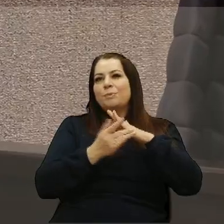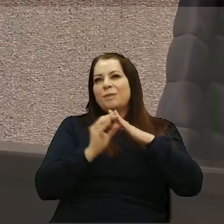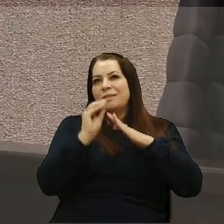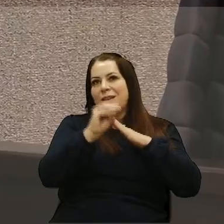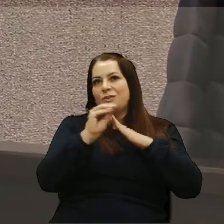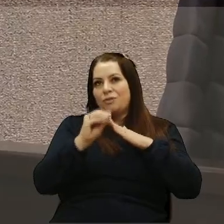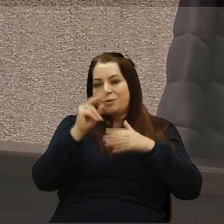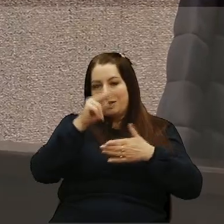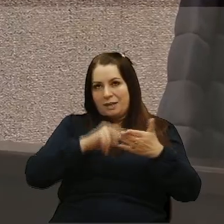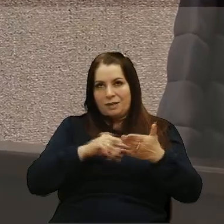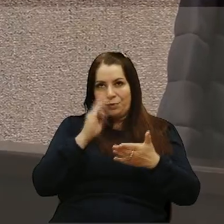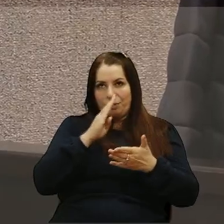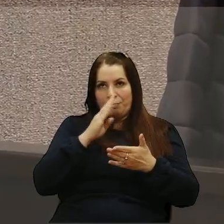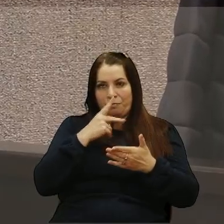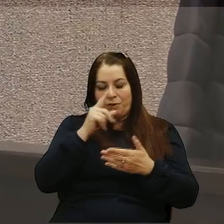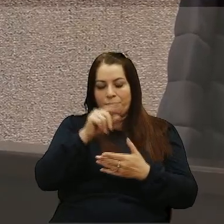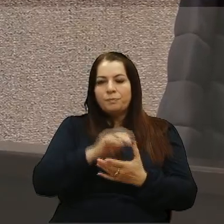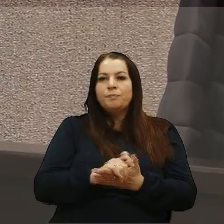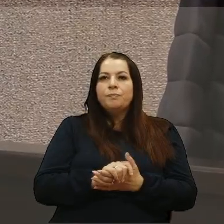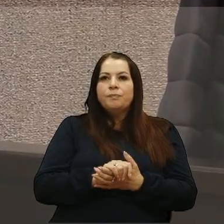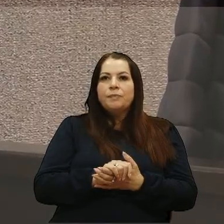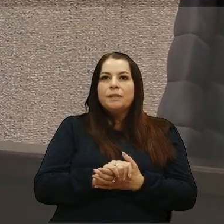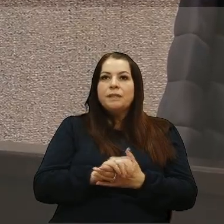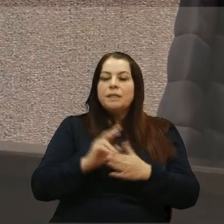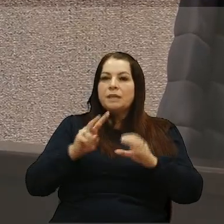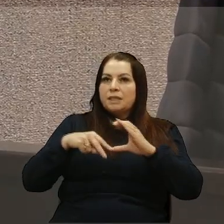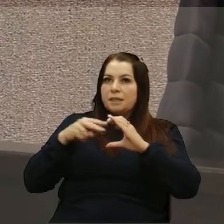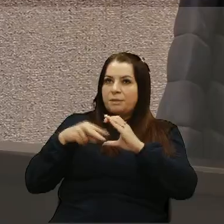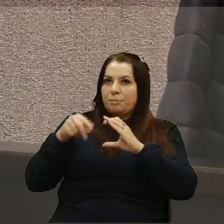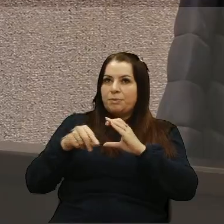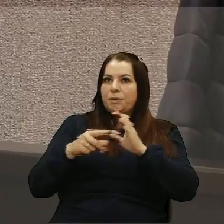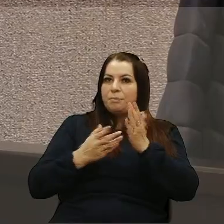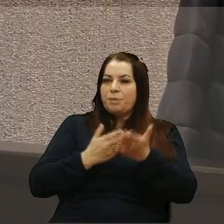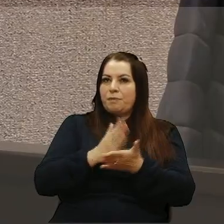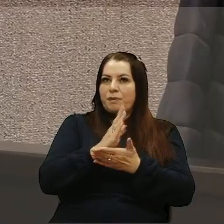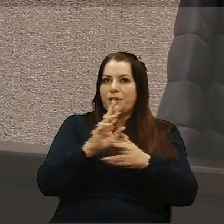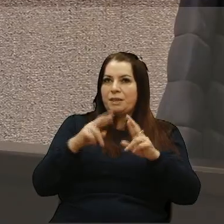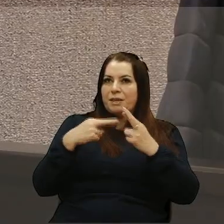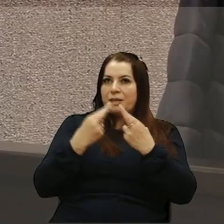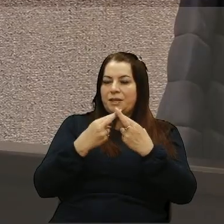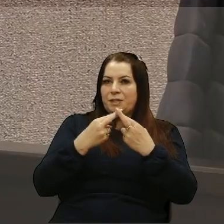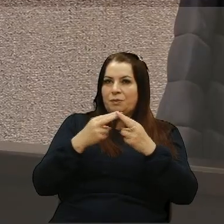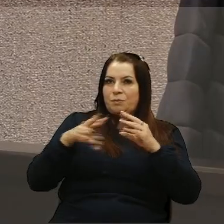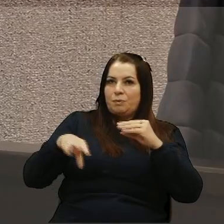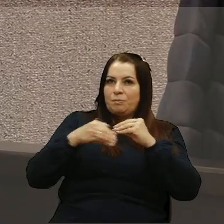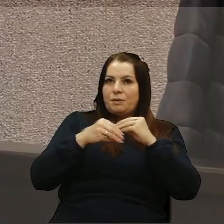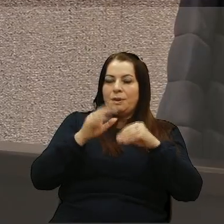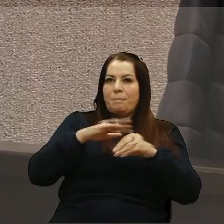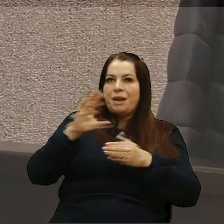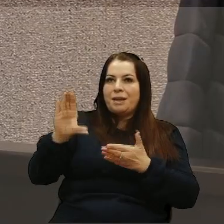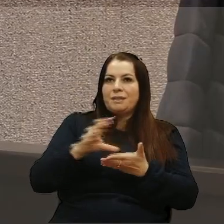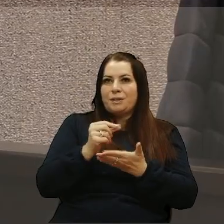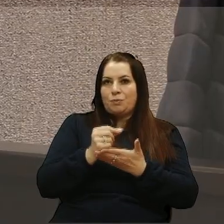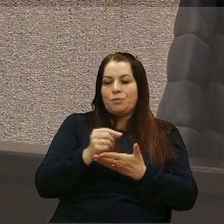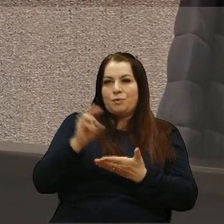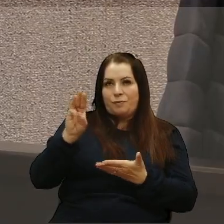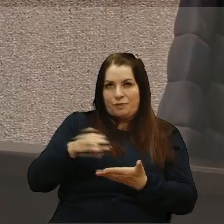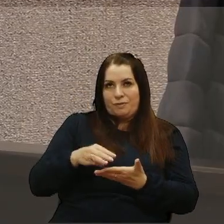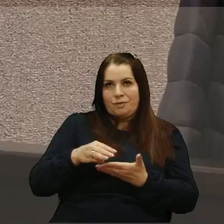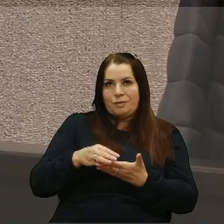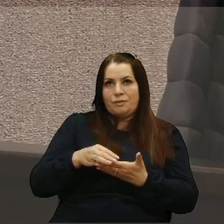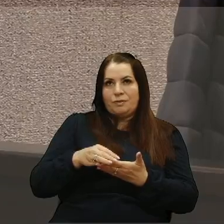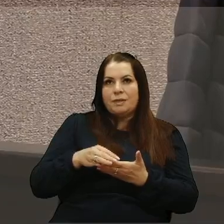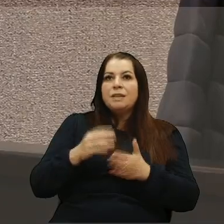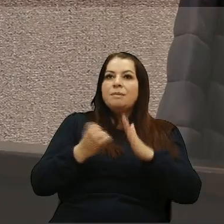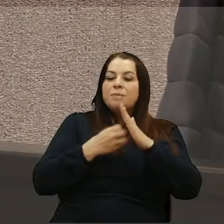ler brevemente o que diz uma delas. A Câmara de Vereadores de Caxias aprovou em sessão recente o repasse de mais recursos à Visate.